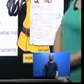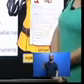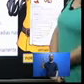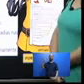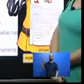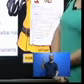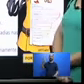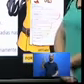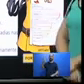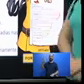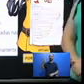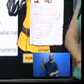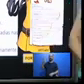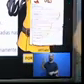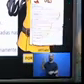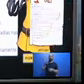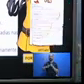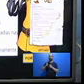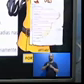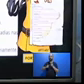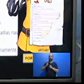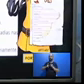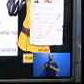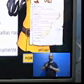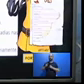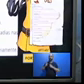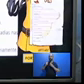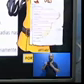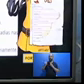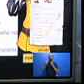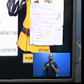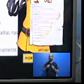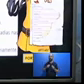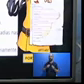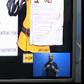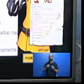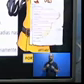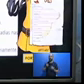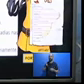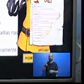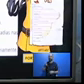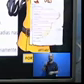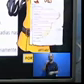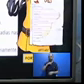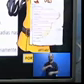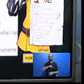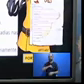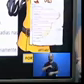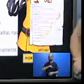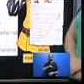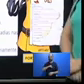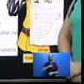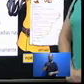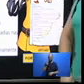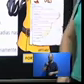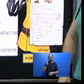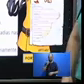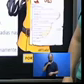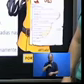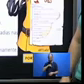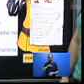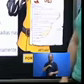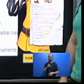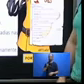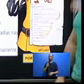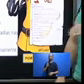donatários, que recebiam um salário para isso. Eles recebiam salário, pessoal? Não. Eles tinham que